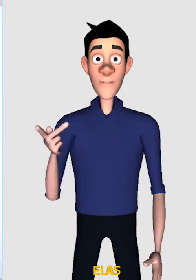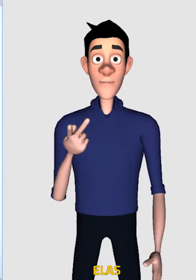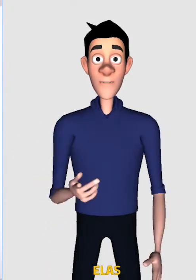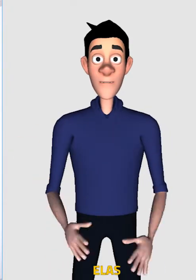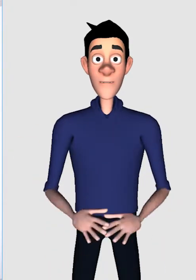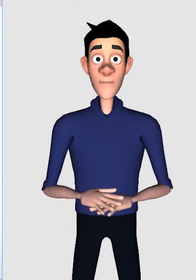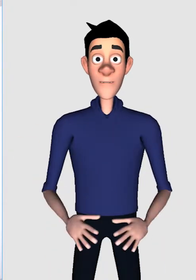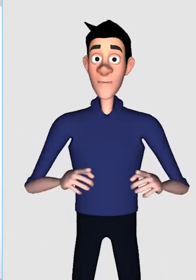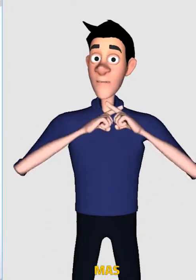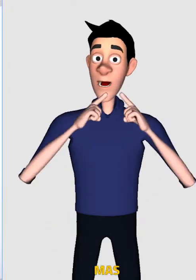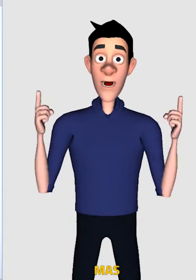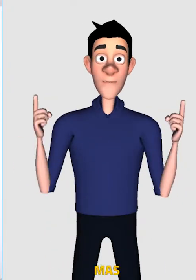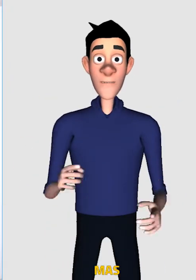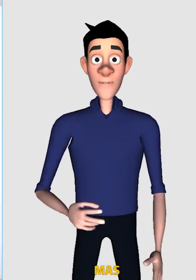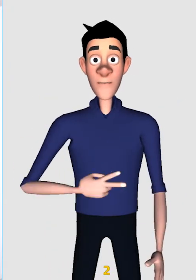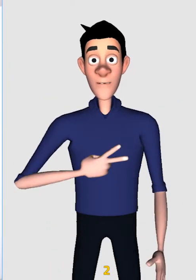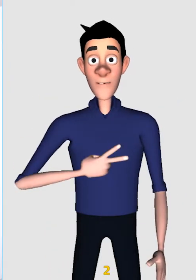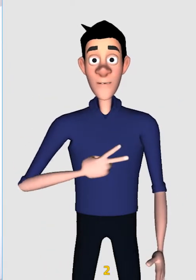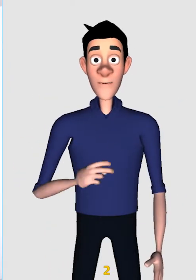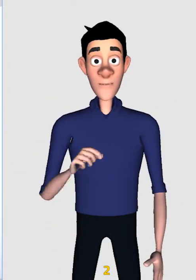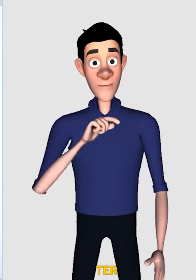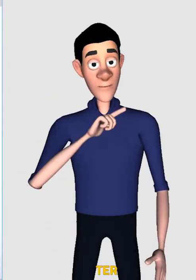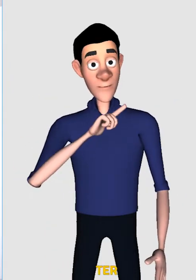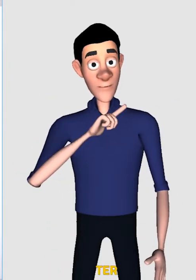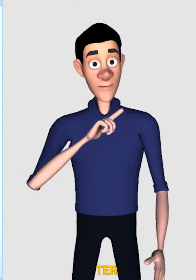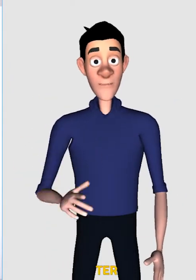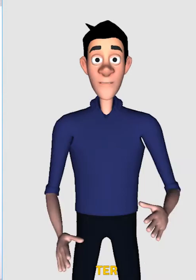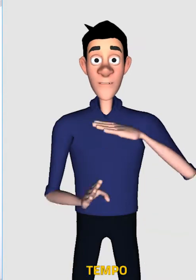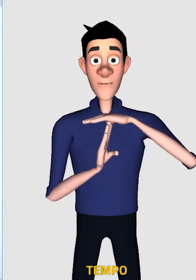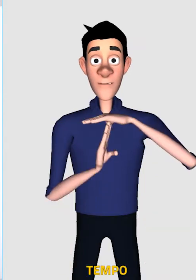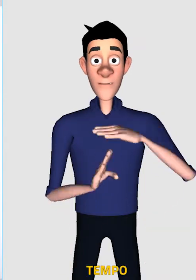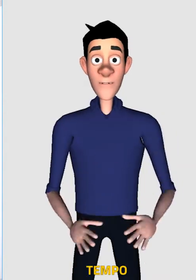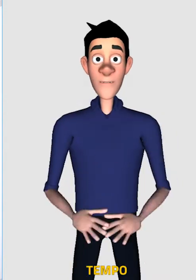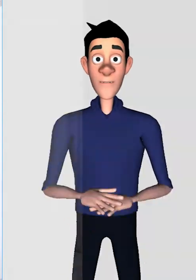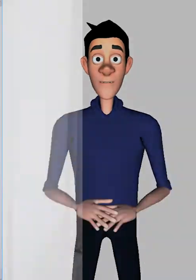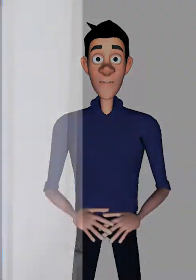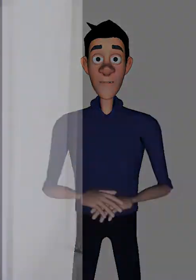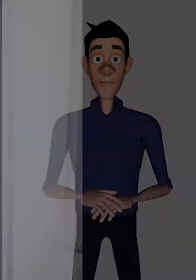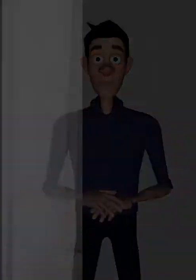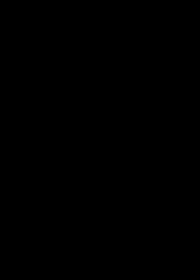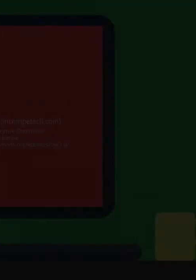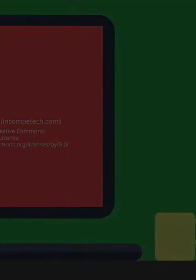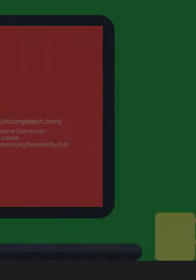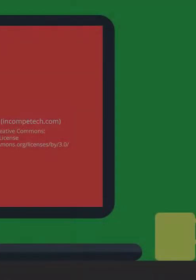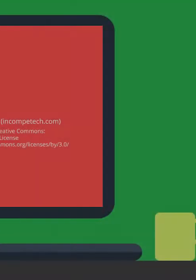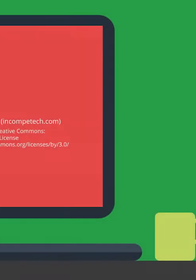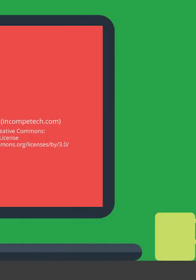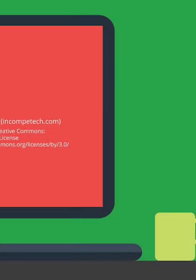São equações independentes entre elas, mas as duas estão amarradas ao tempo.